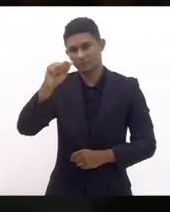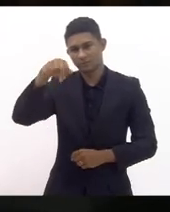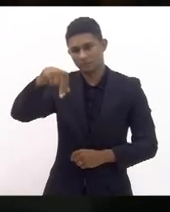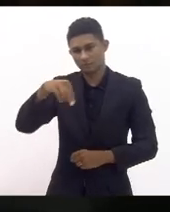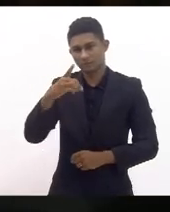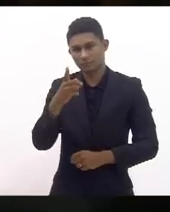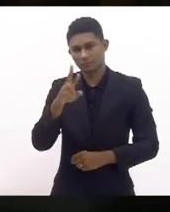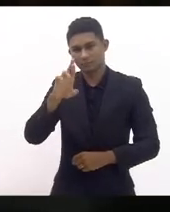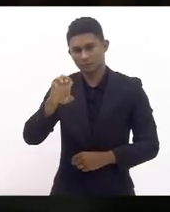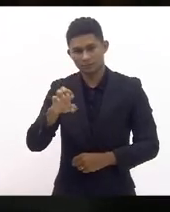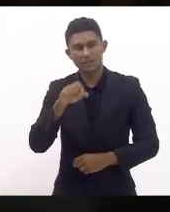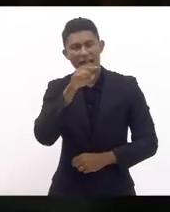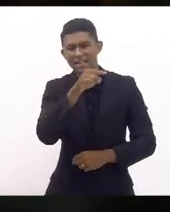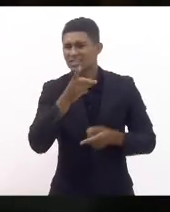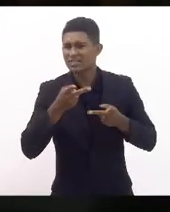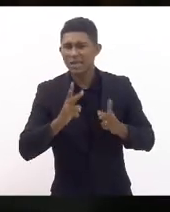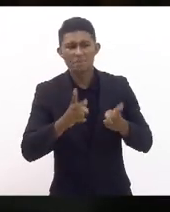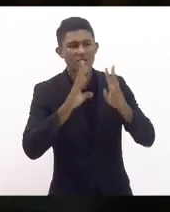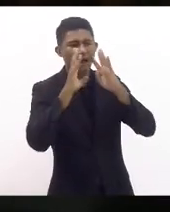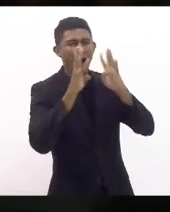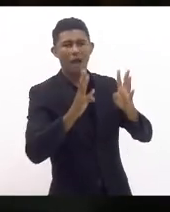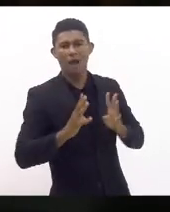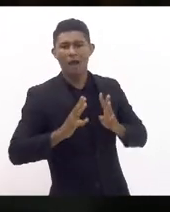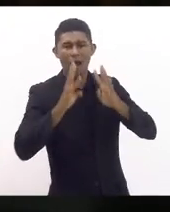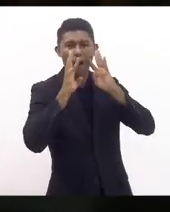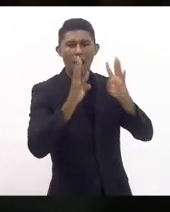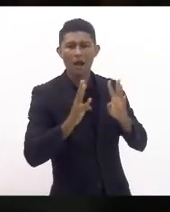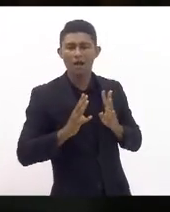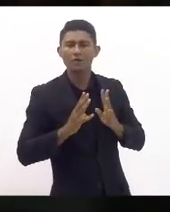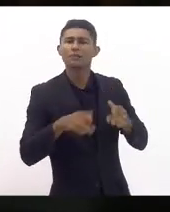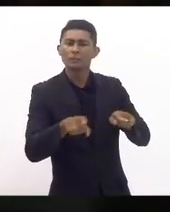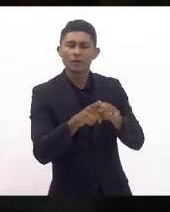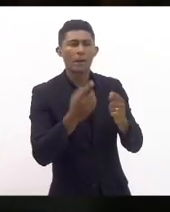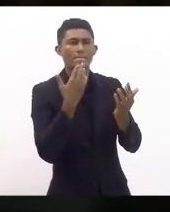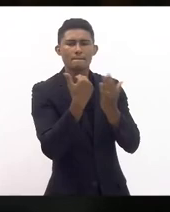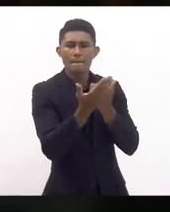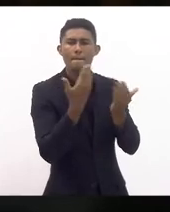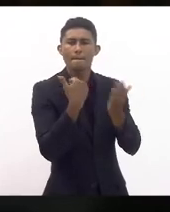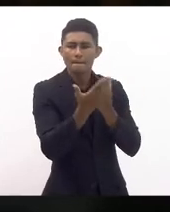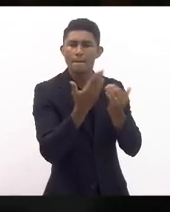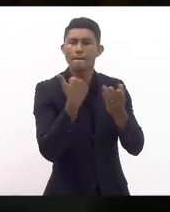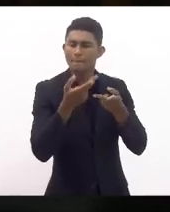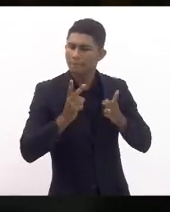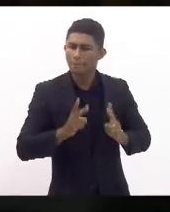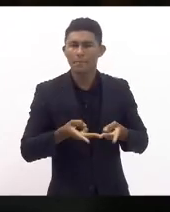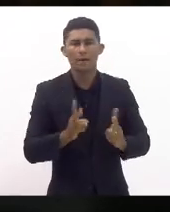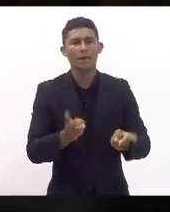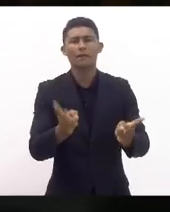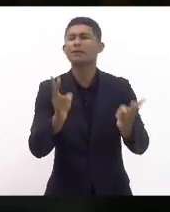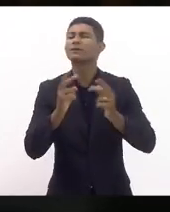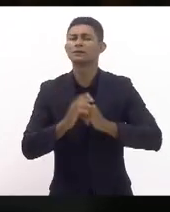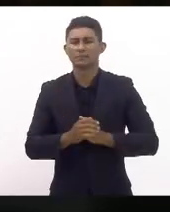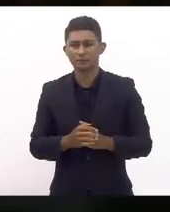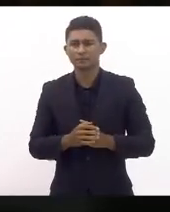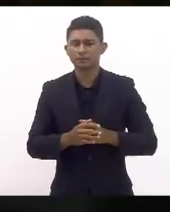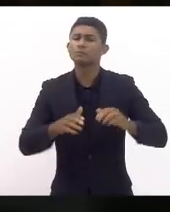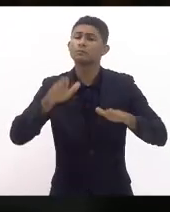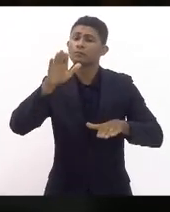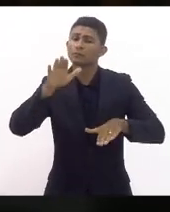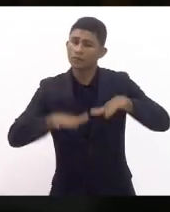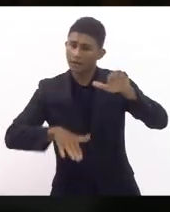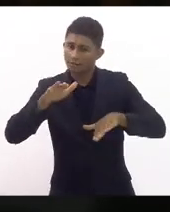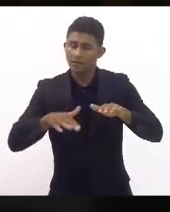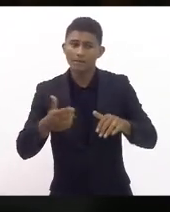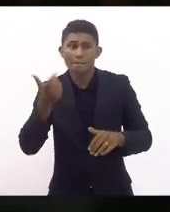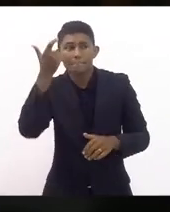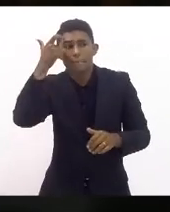tenha correspondido, que ele não tenha debatido, que ele não tenha colocado, eventualmente, posição